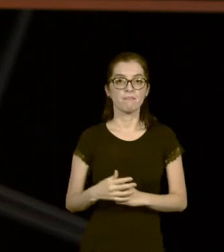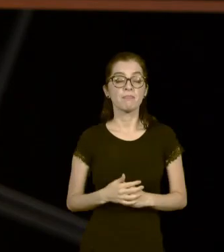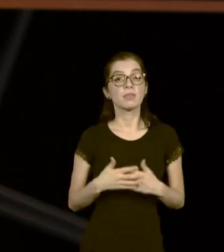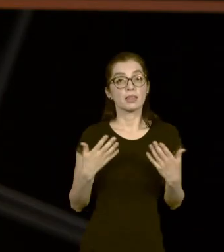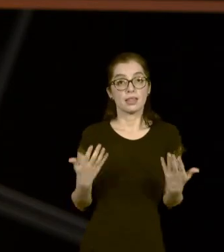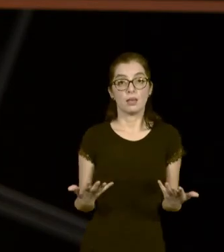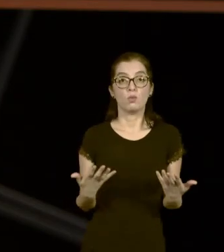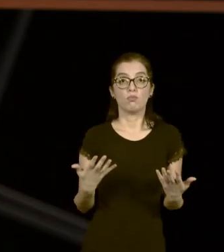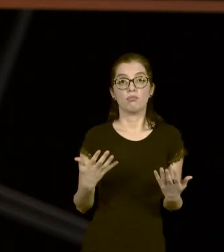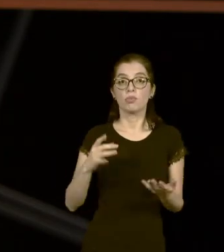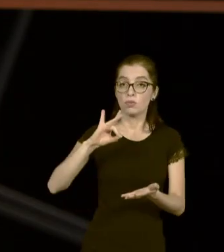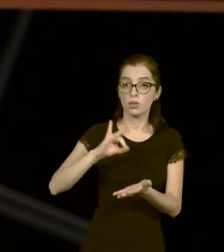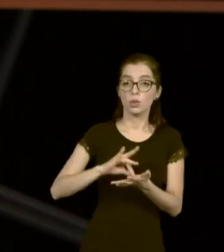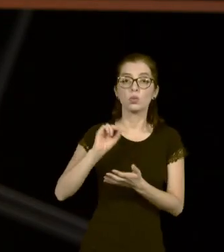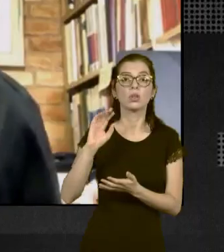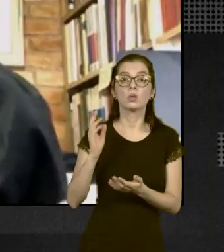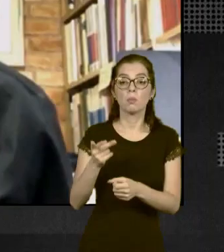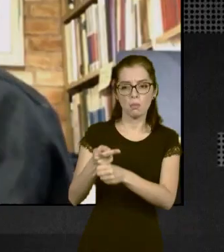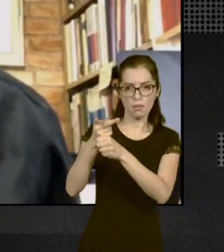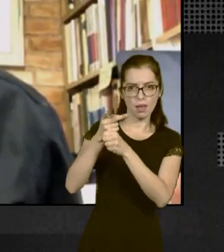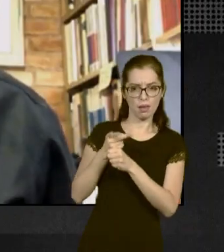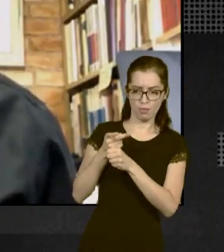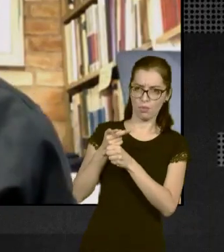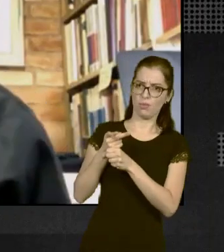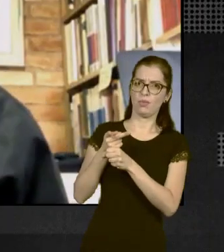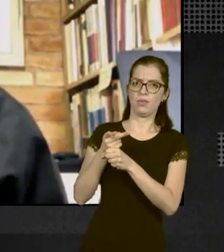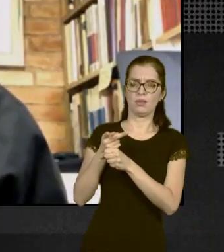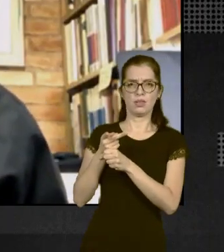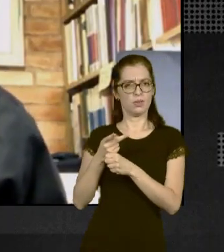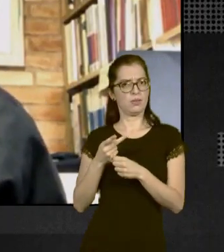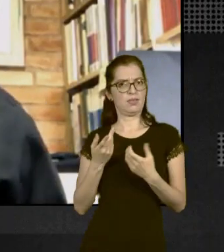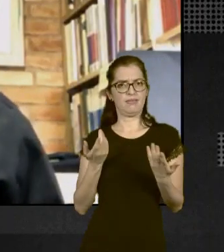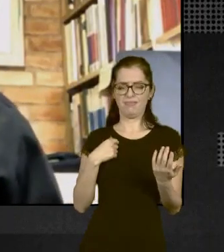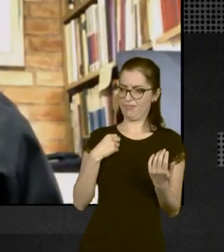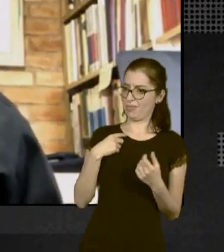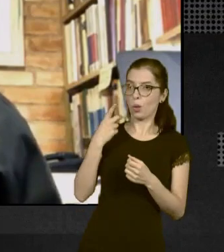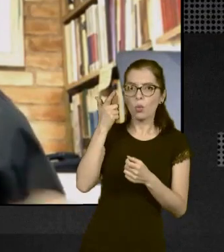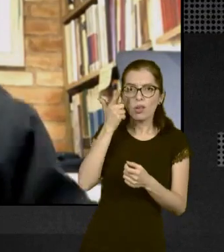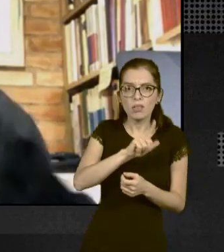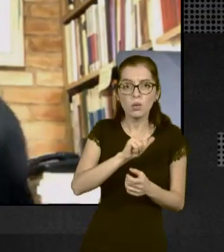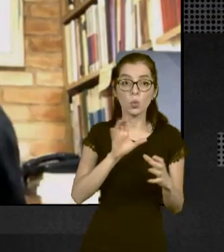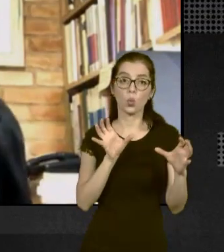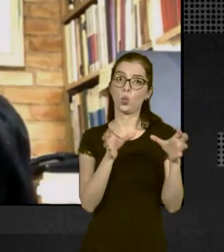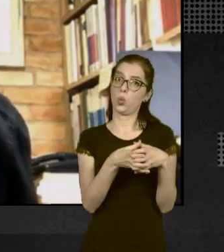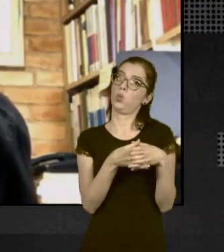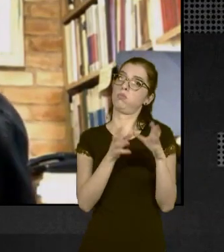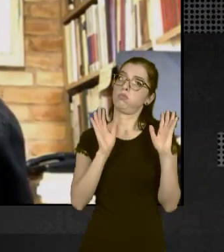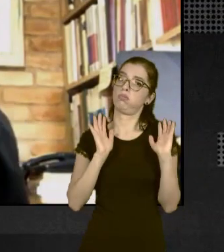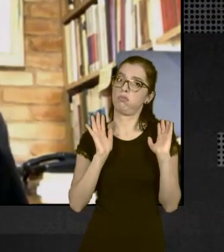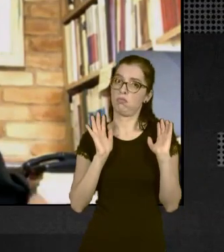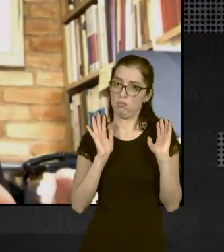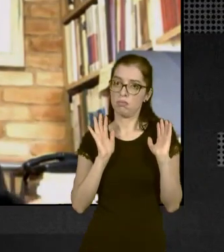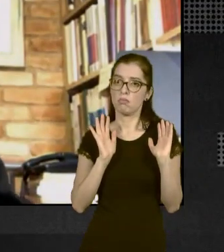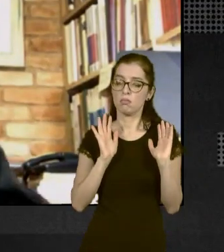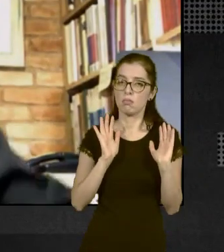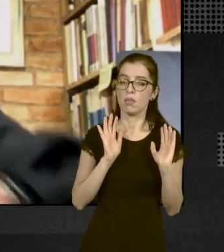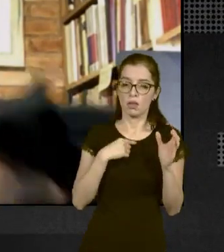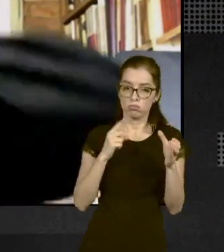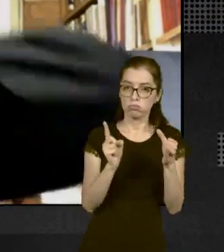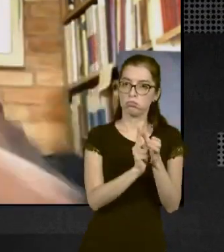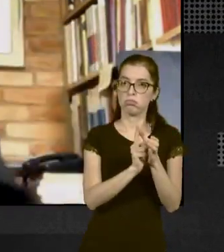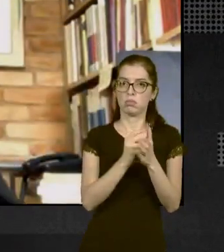então, aconteceu a premiação e eu não ganhei. E eu era tido ali naquela barbada. Era a barbada